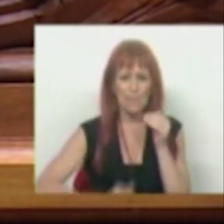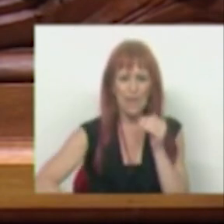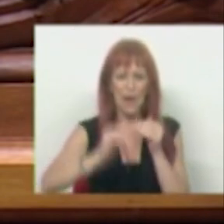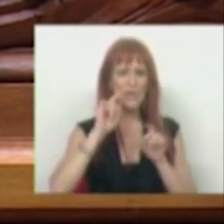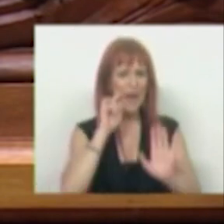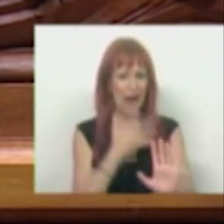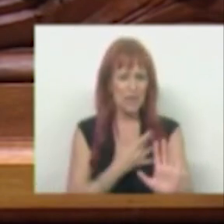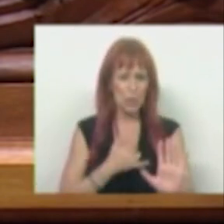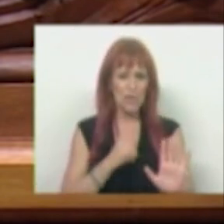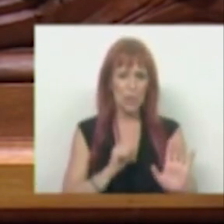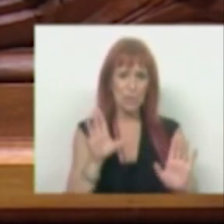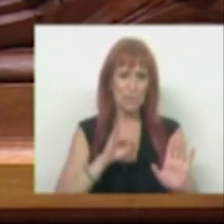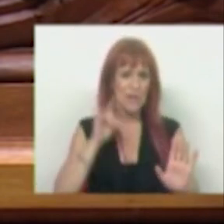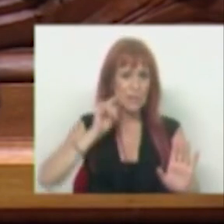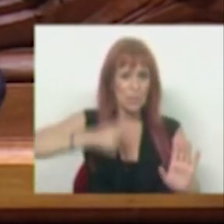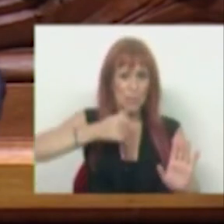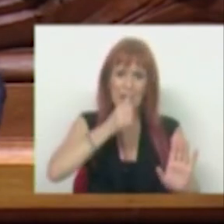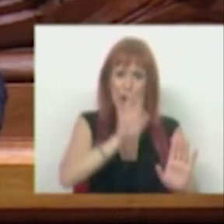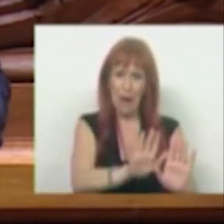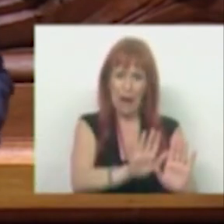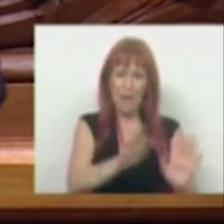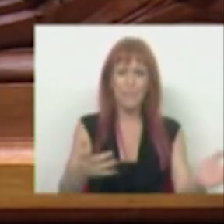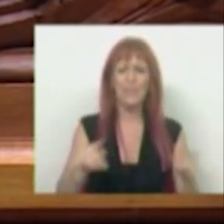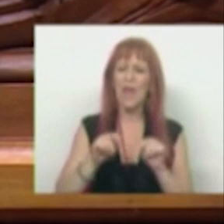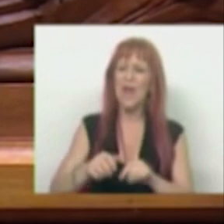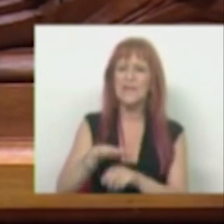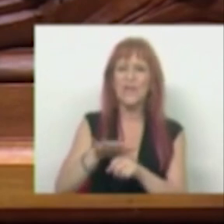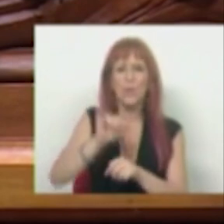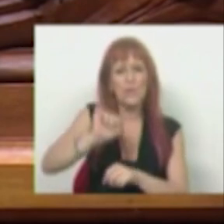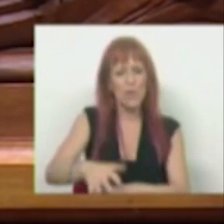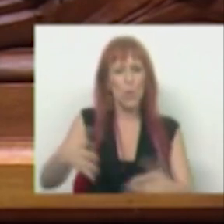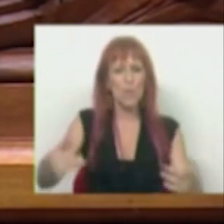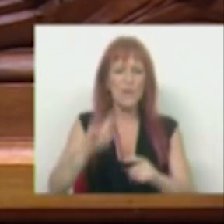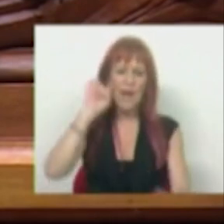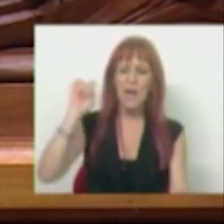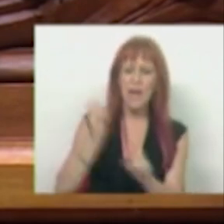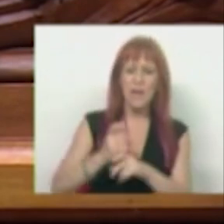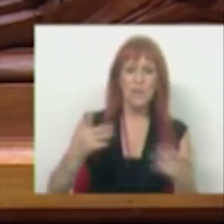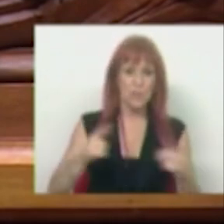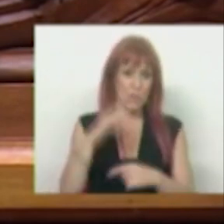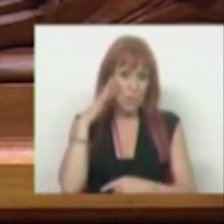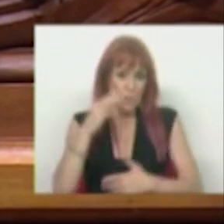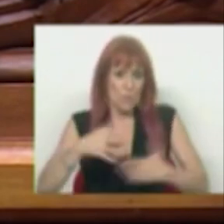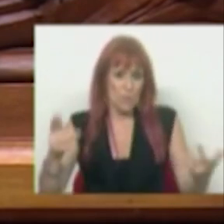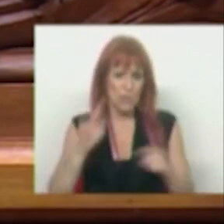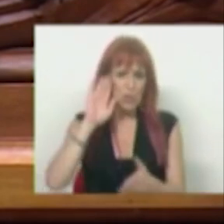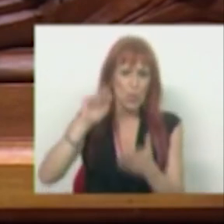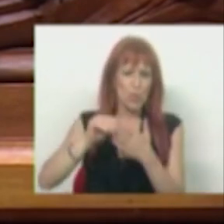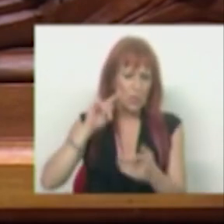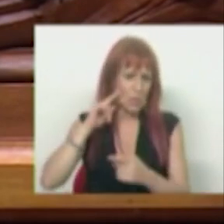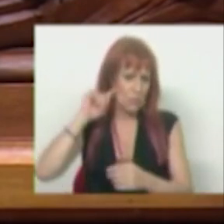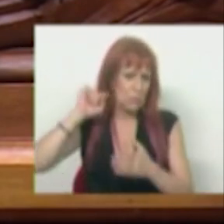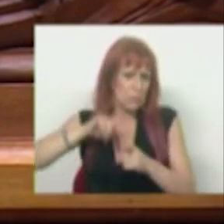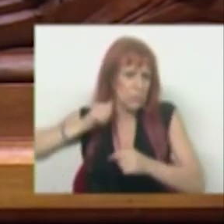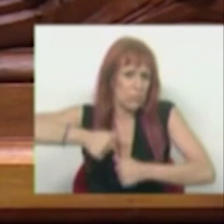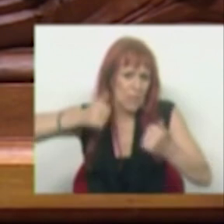para preservar outros usos mais prioritários da água. Esta situação exige, naturalmente, soluções de fundo